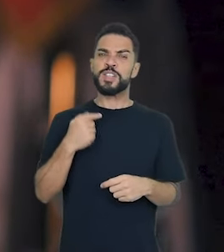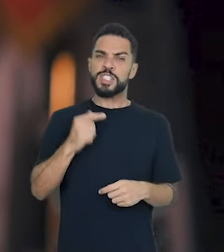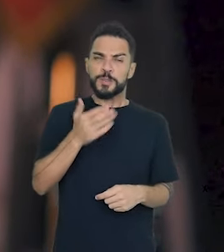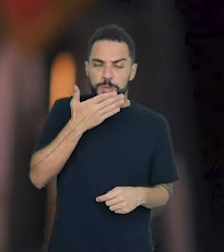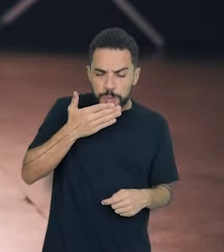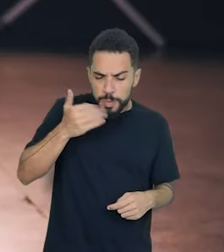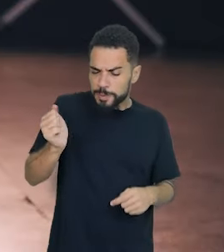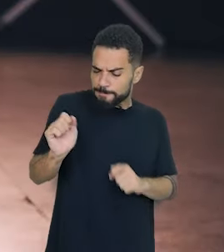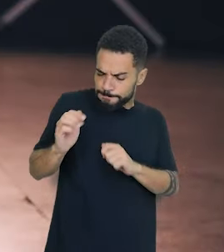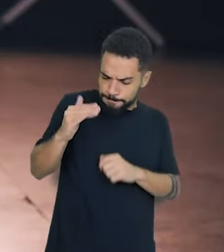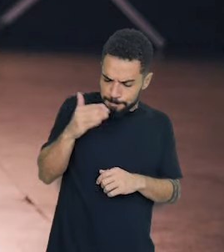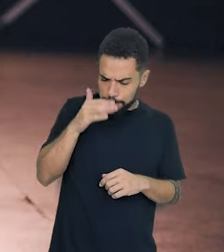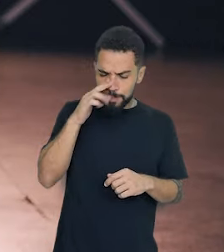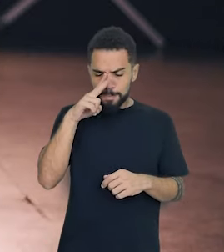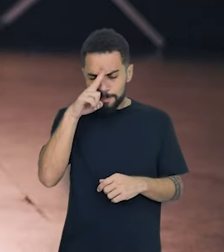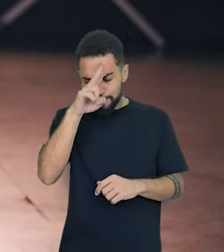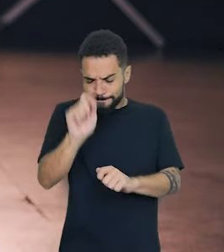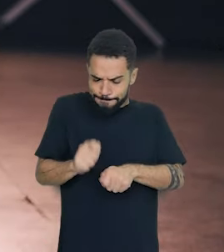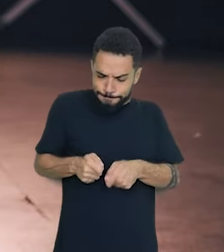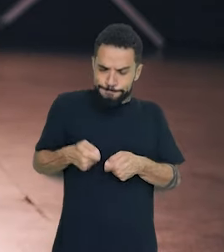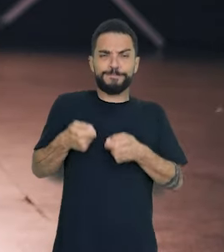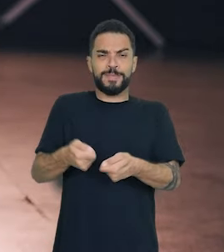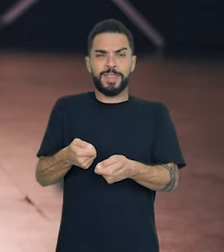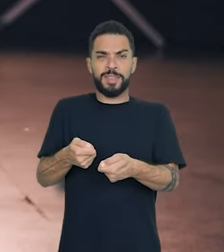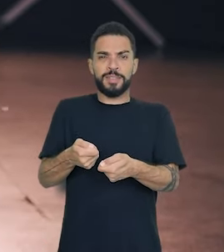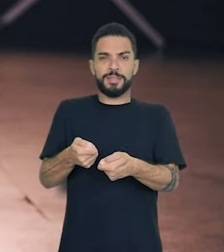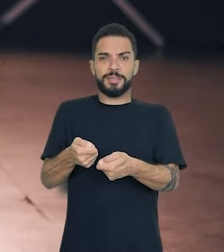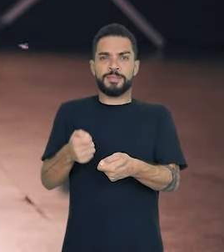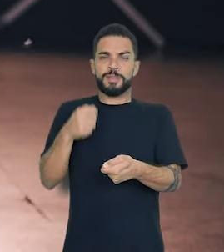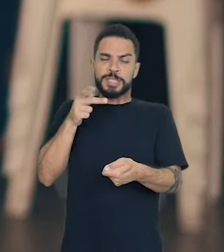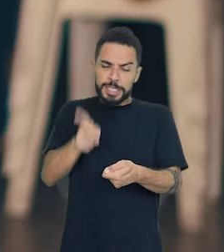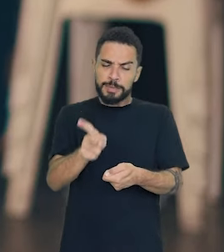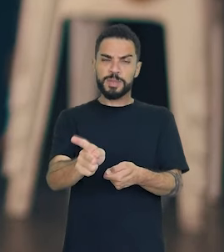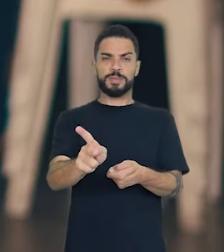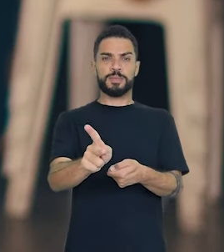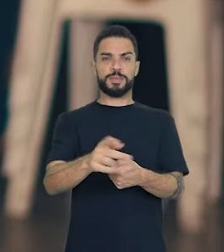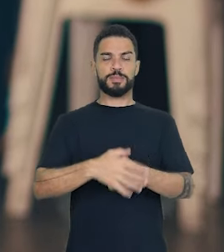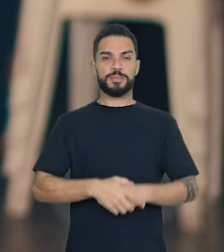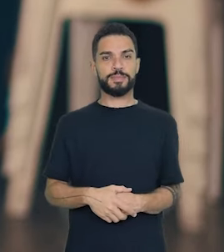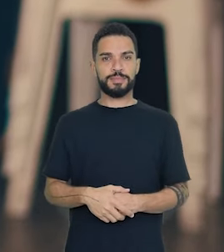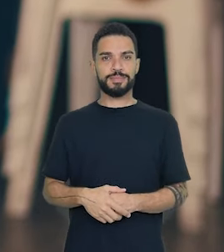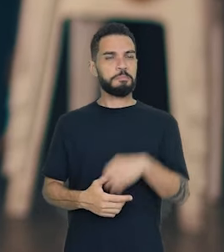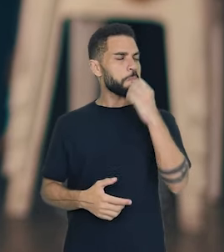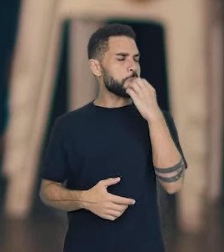mim. E por isso, a gente é muito bem recebido em todas as escolas de samba. Genial.